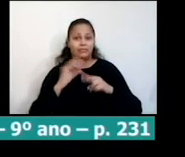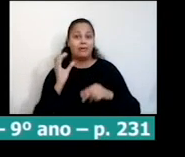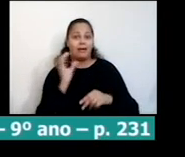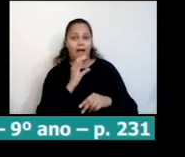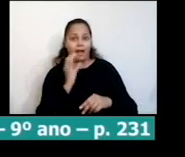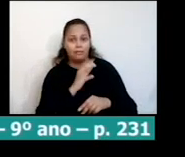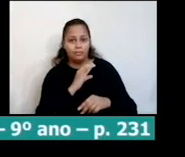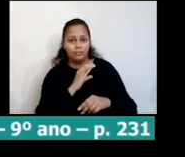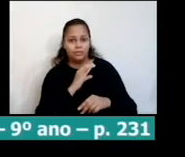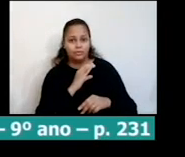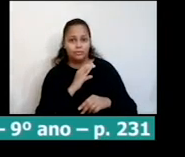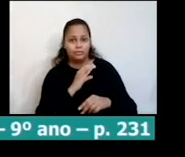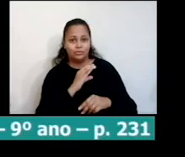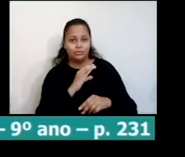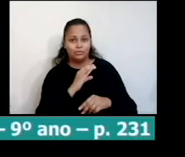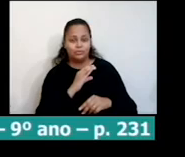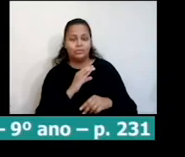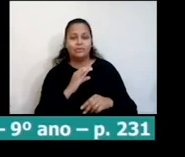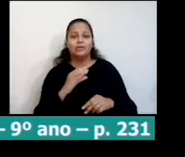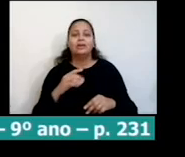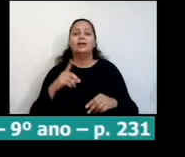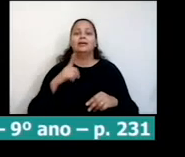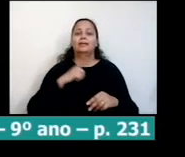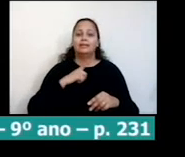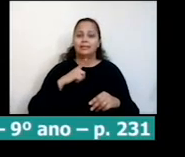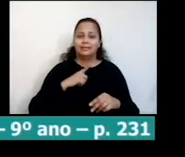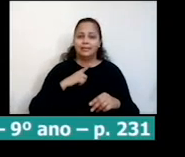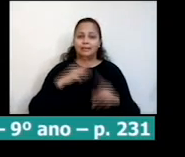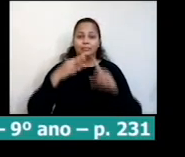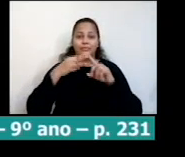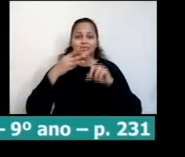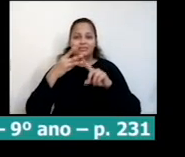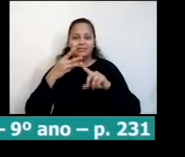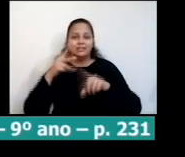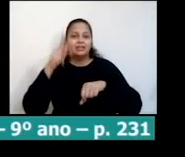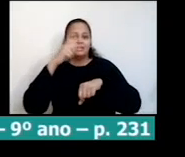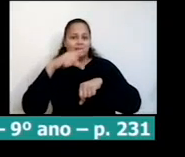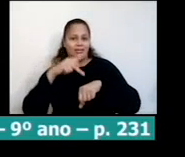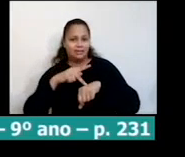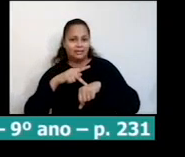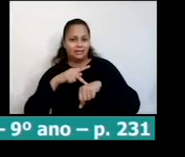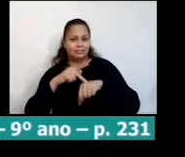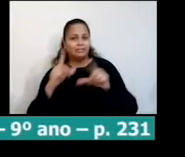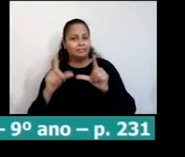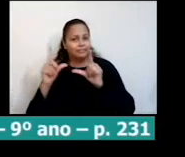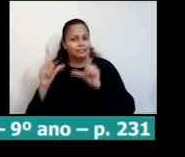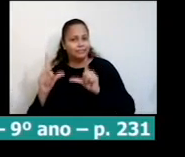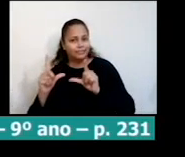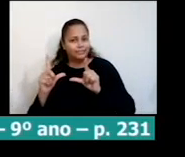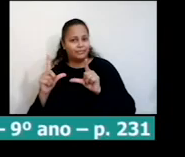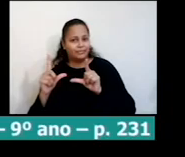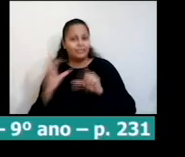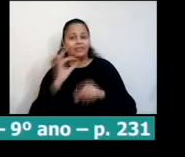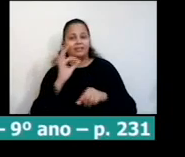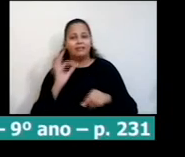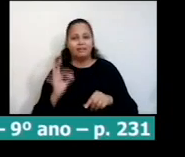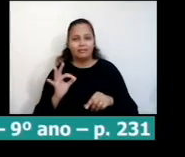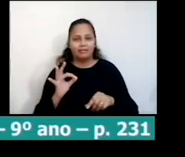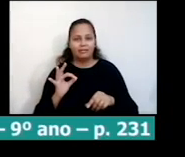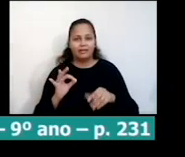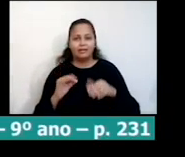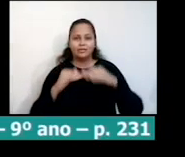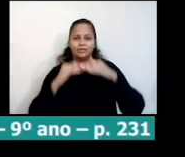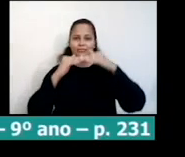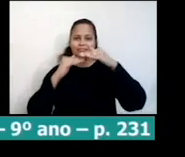de urbanização rápida. Temos aí a Indonésia, Turquia e China, né? E a taxa de crescimento vegetativo deles também é abaixo